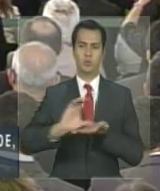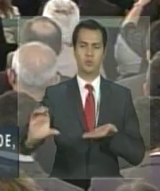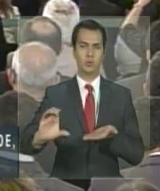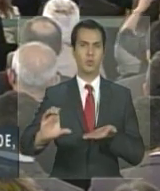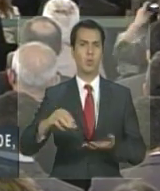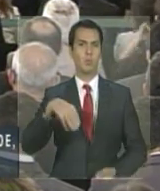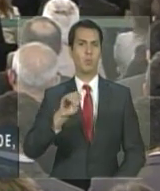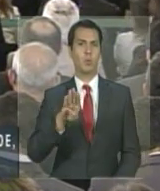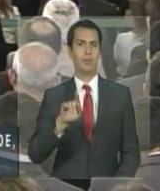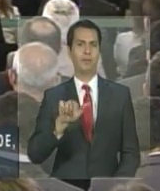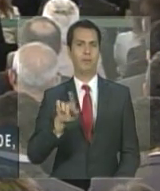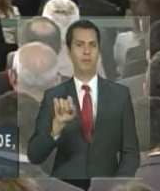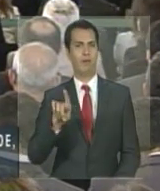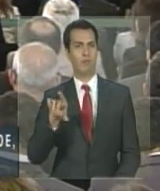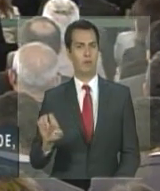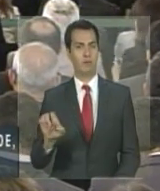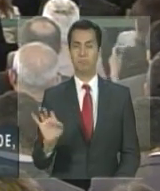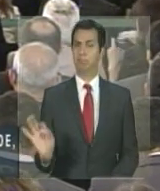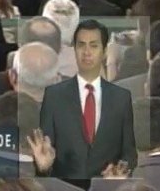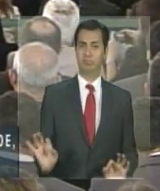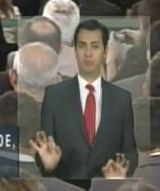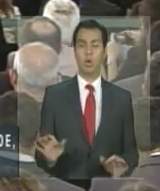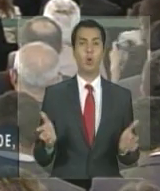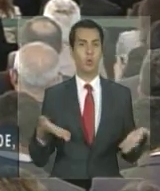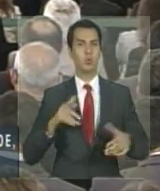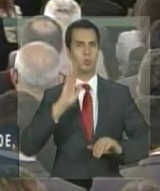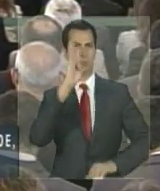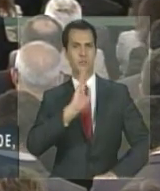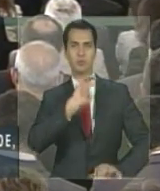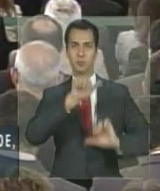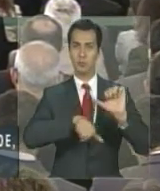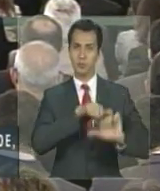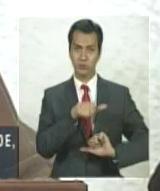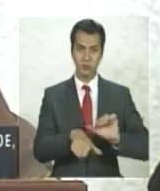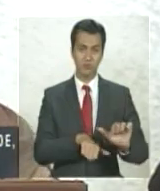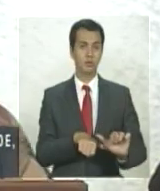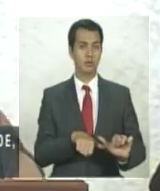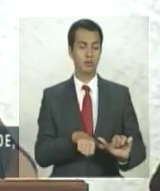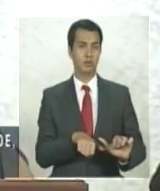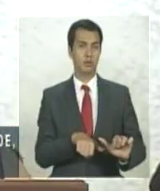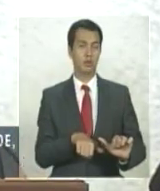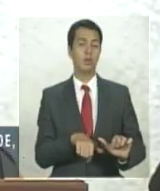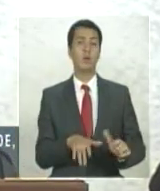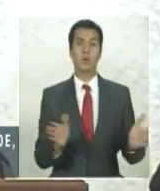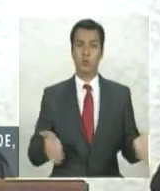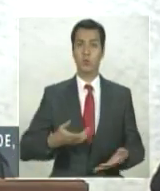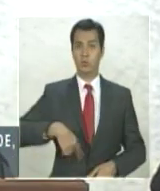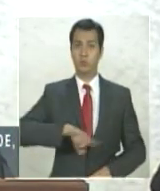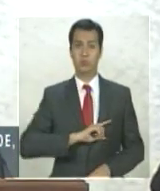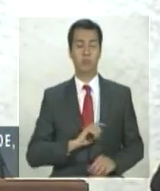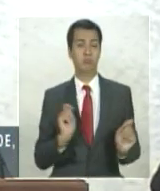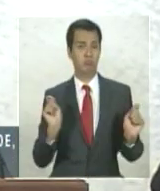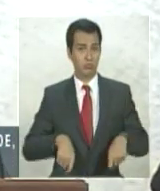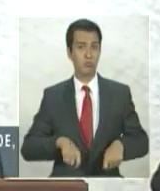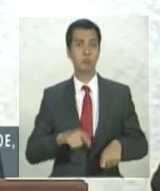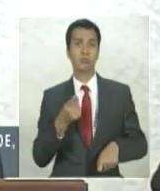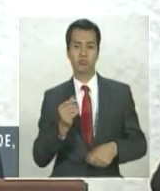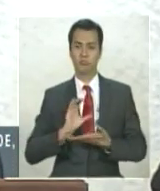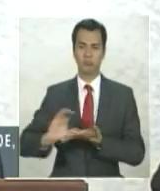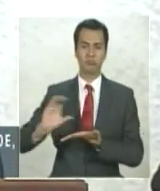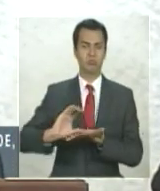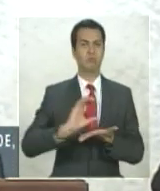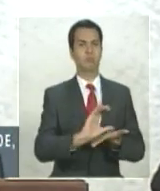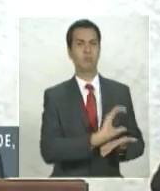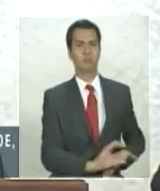tempos são outros, o Brasil mudou, hoje nós temos condições de fazer esse investimento, que tem um